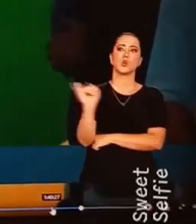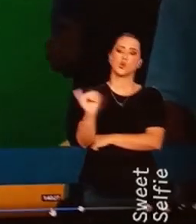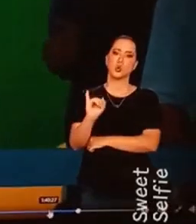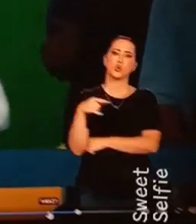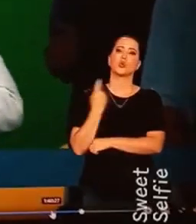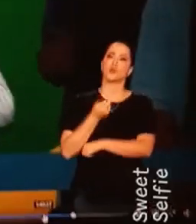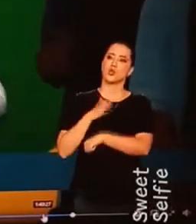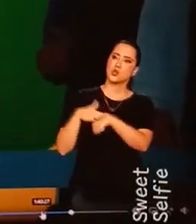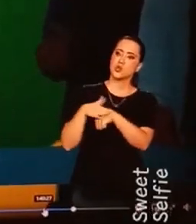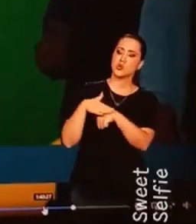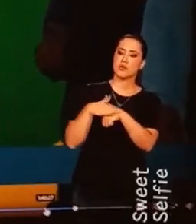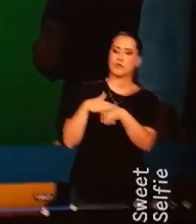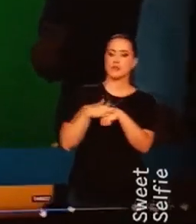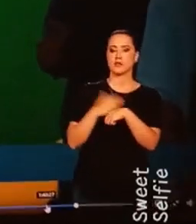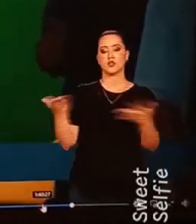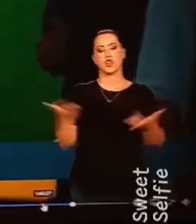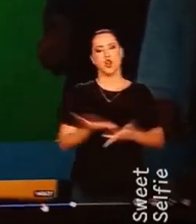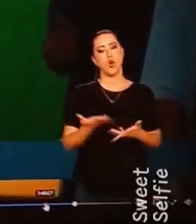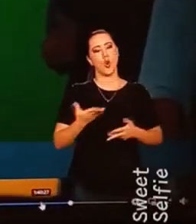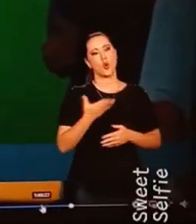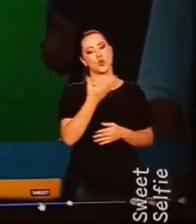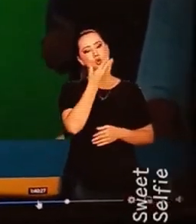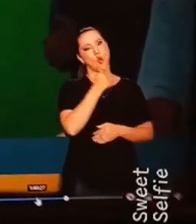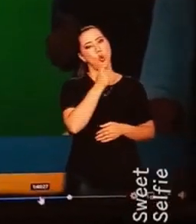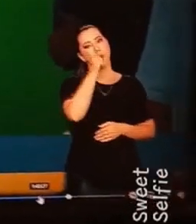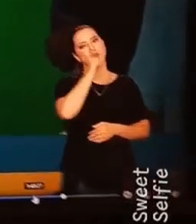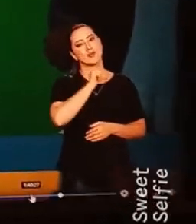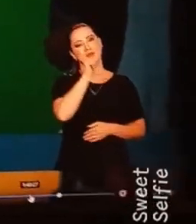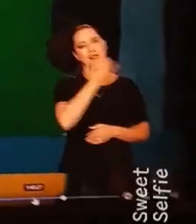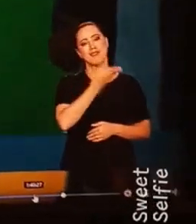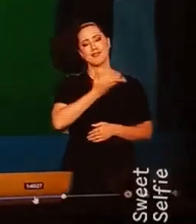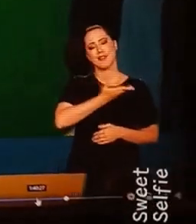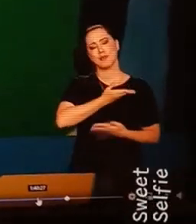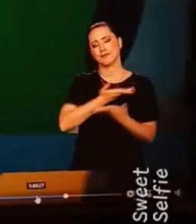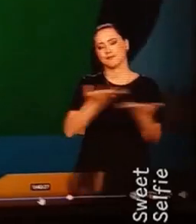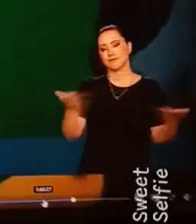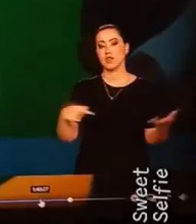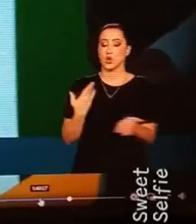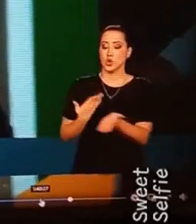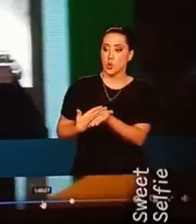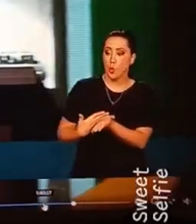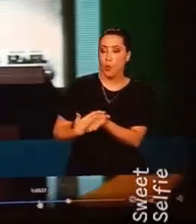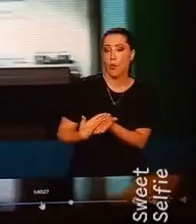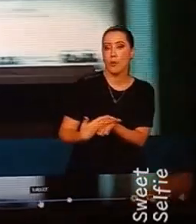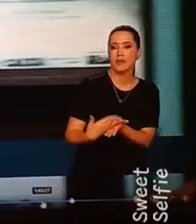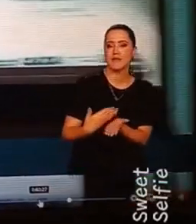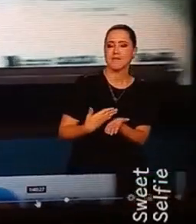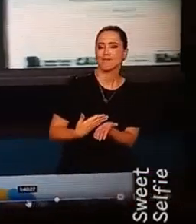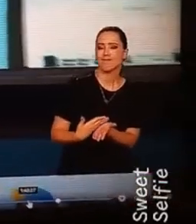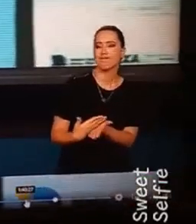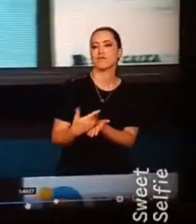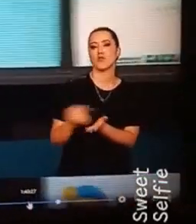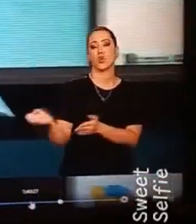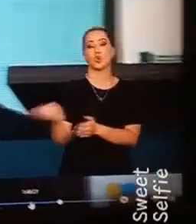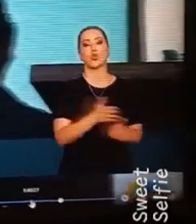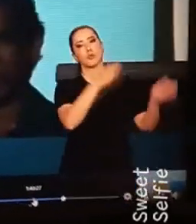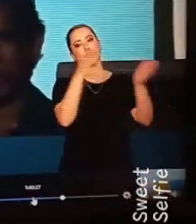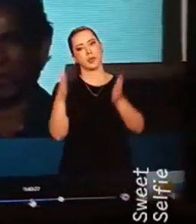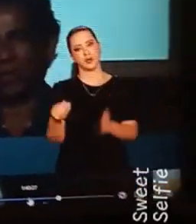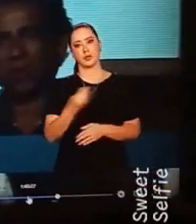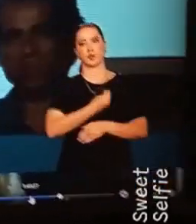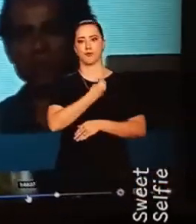companheiras, nós estamos começando uma nova etapa na nossa vida. Ou seja, nós